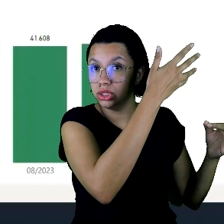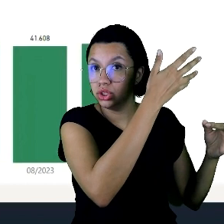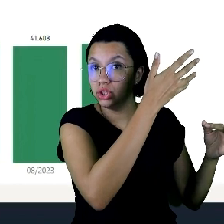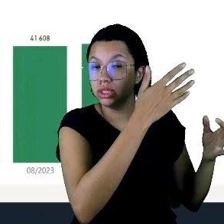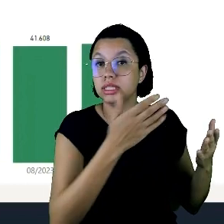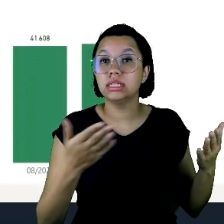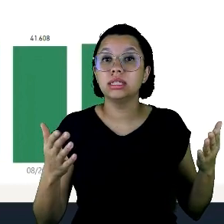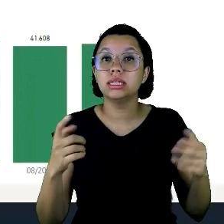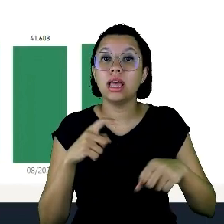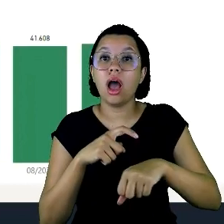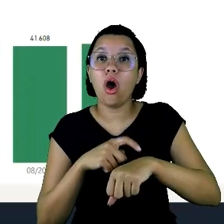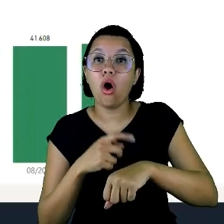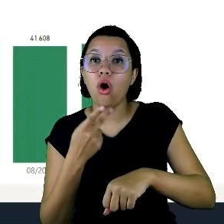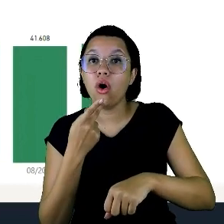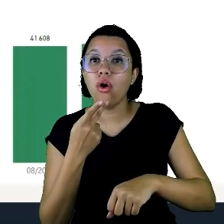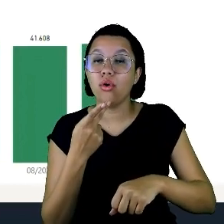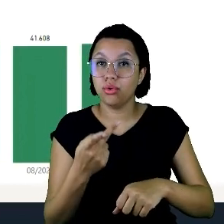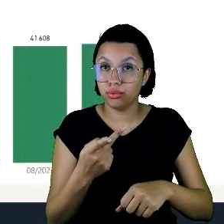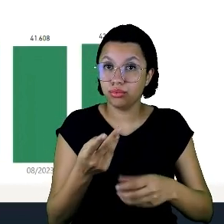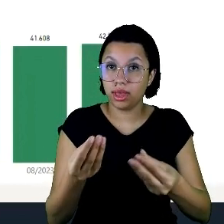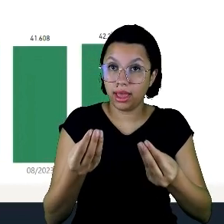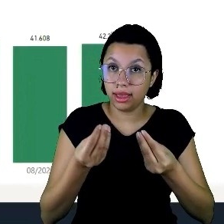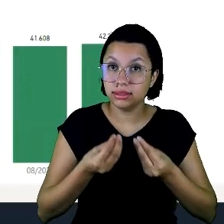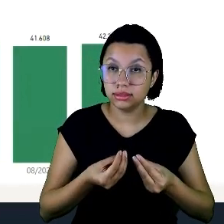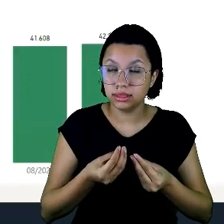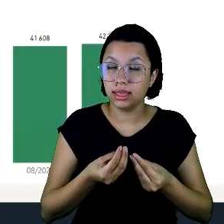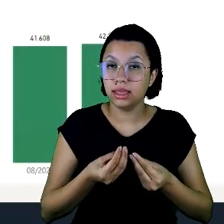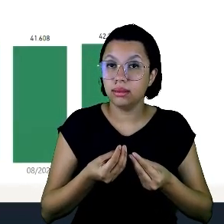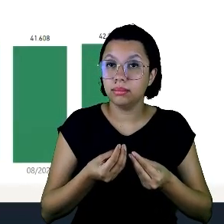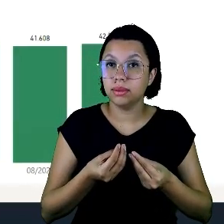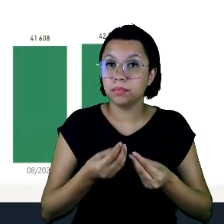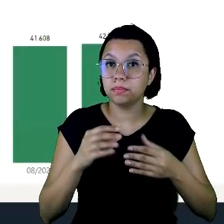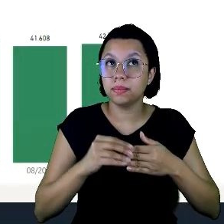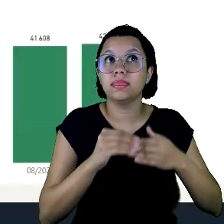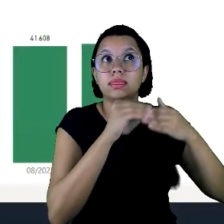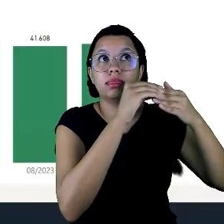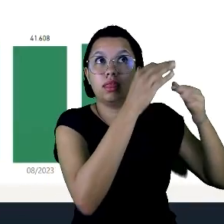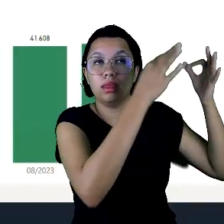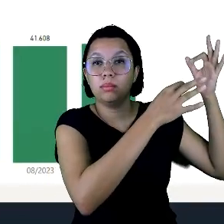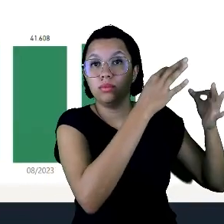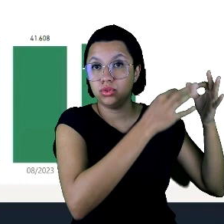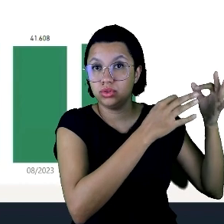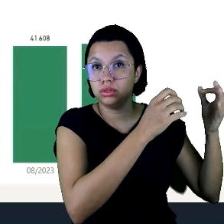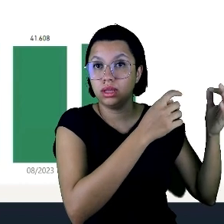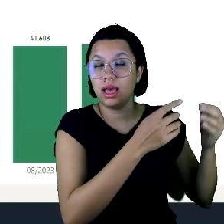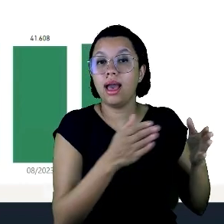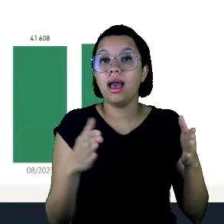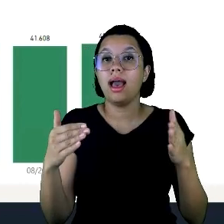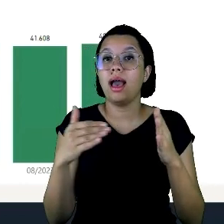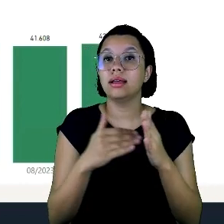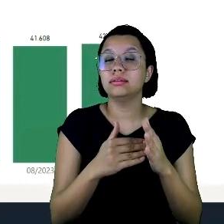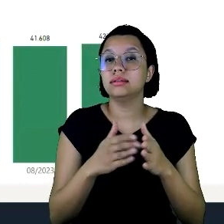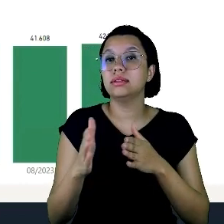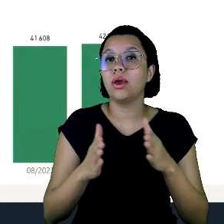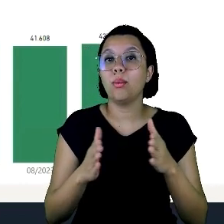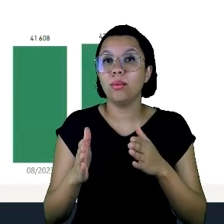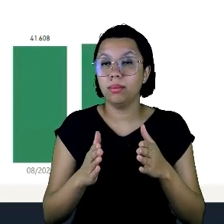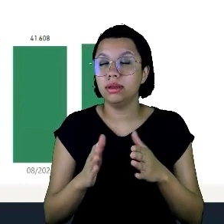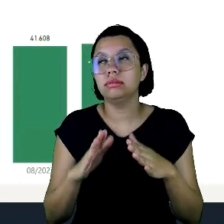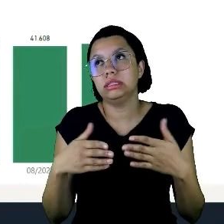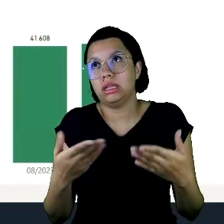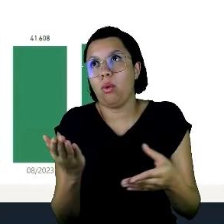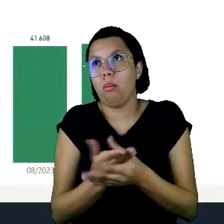que registra o movimento conclusão até que receba o movimento da hierarquia de julgamento. Então, se o